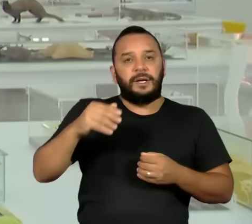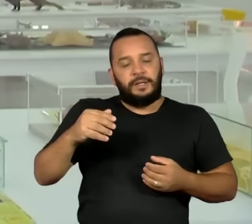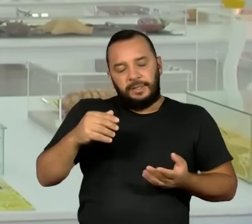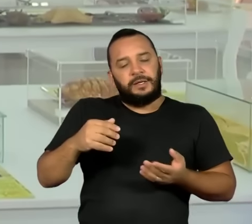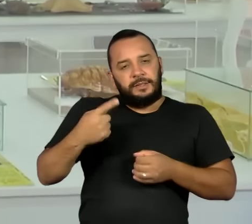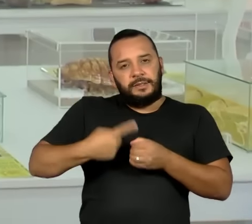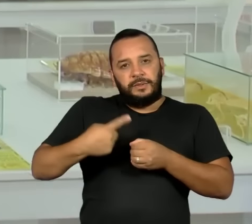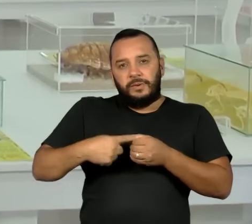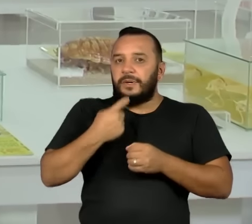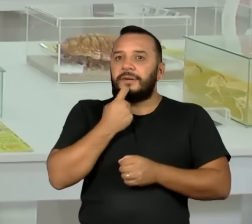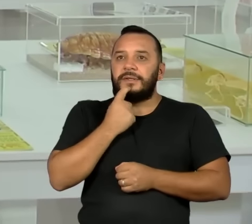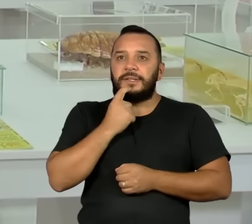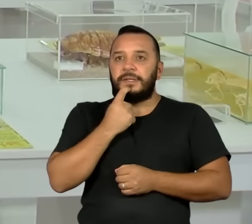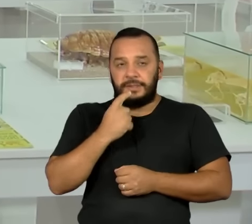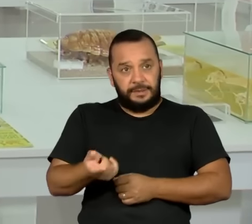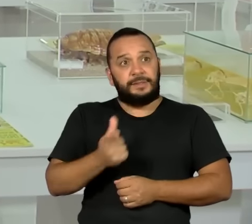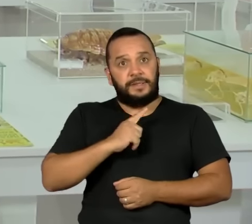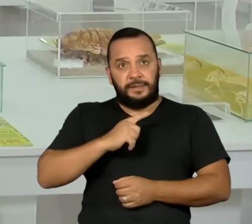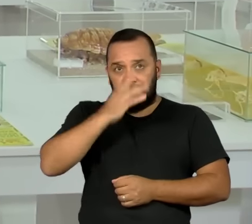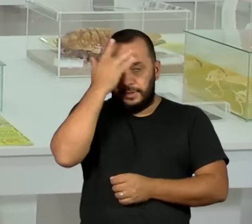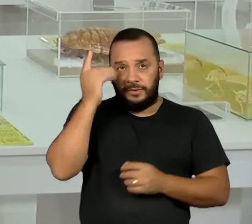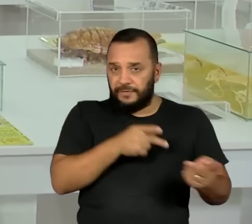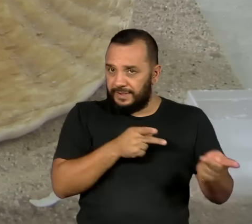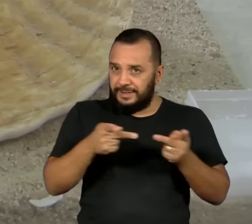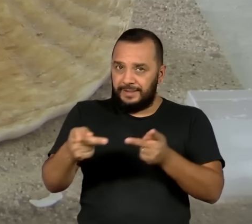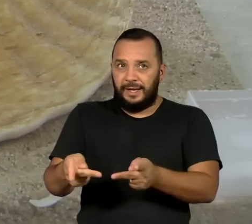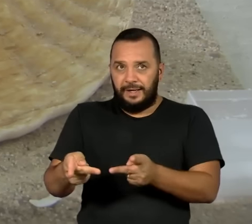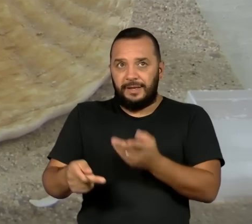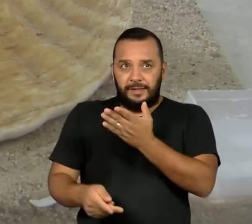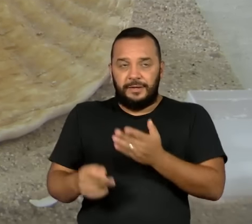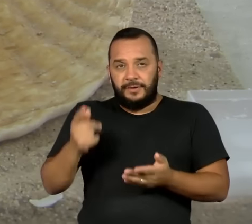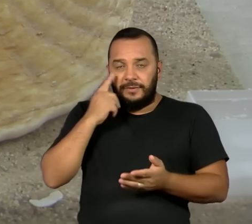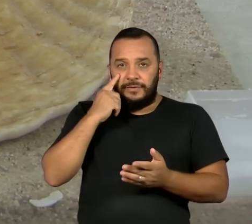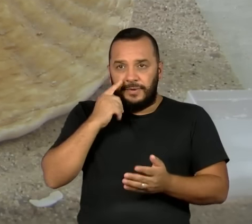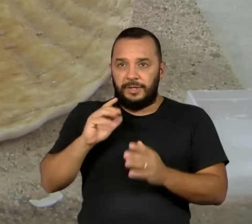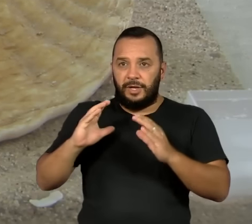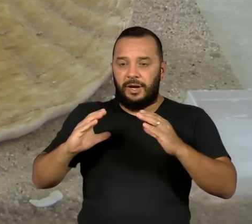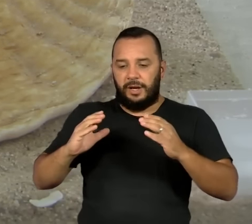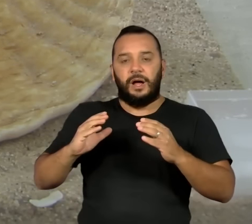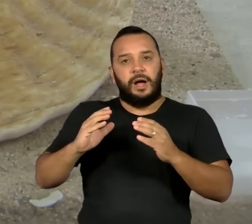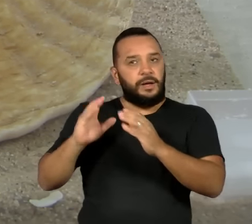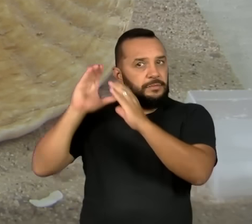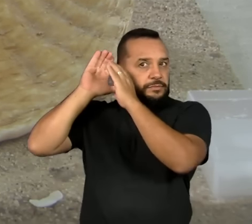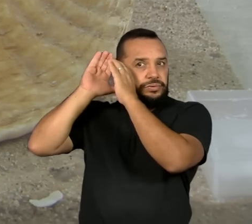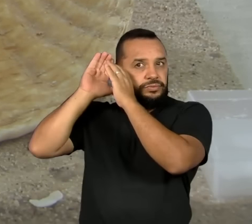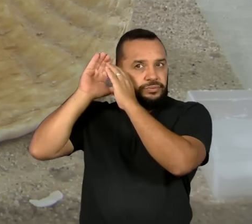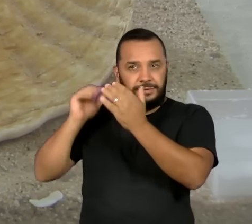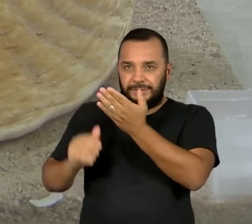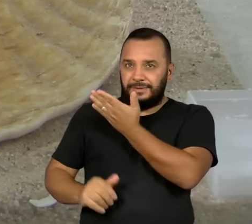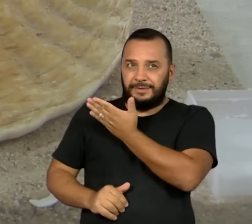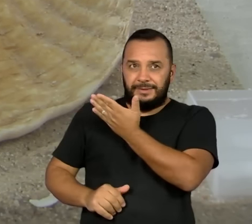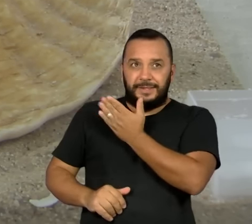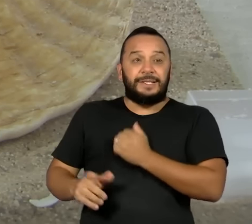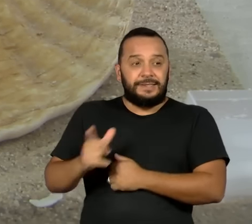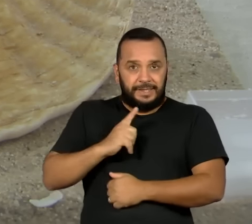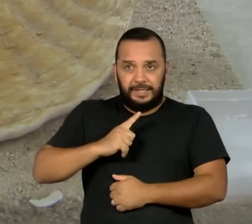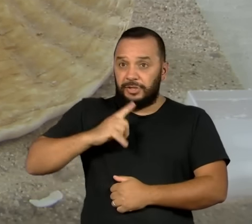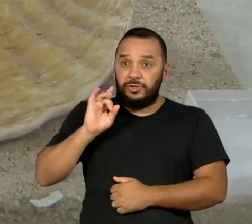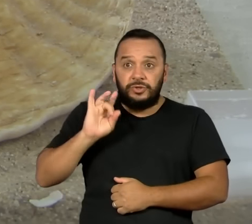exposição que recebe visitantes, onde está, por exemplo, o búzio de chapéu, espécie que só ocorre no Brasil,